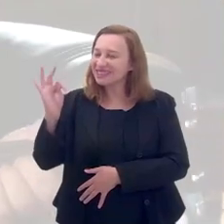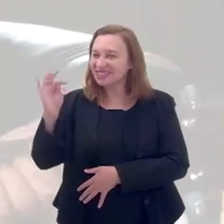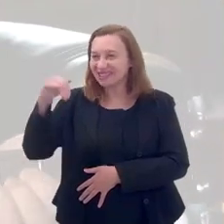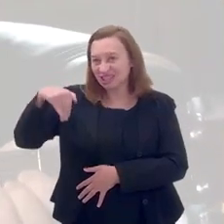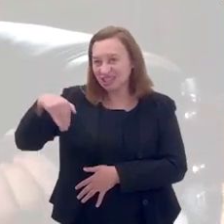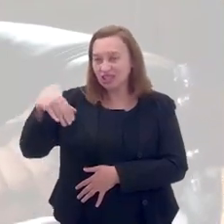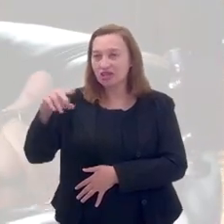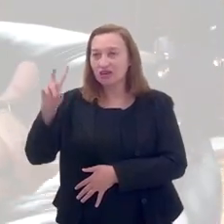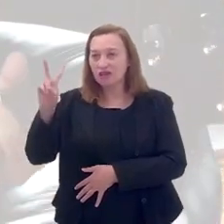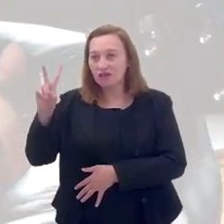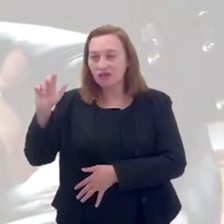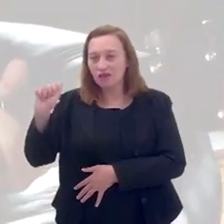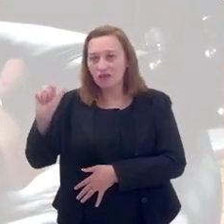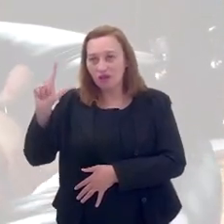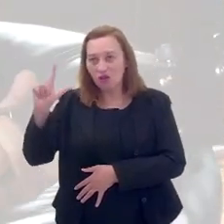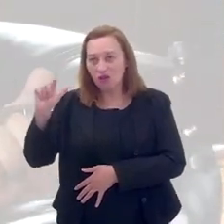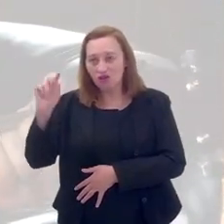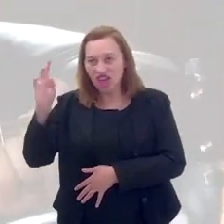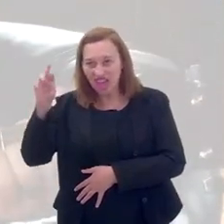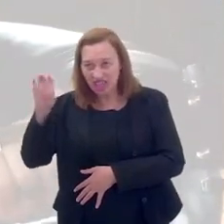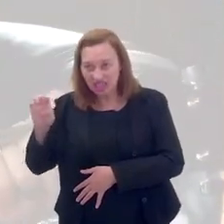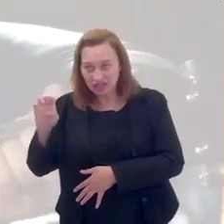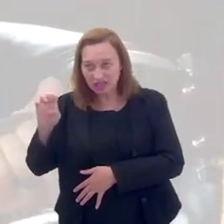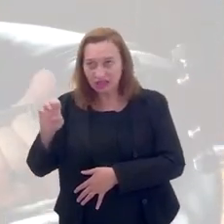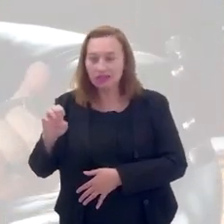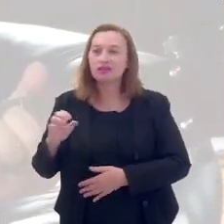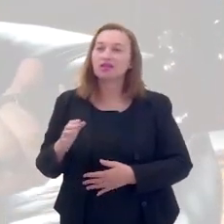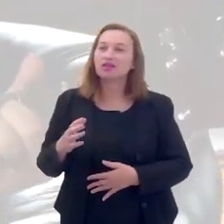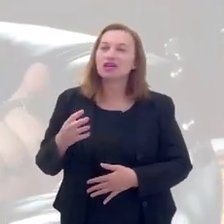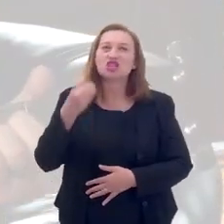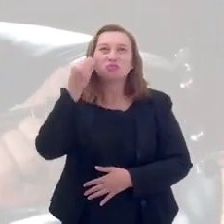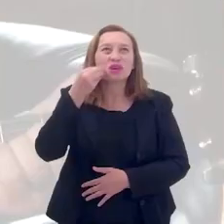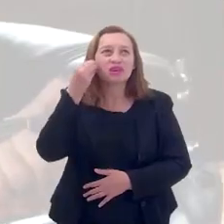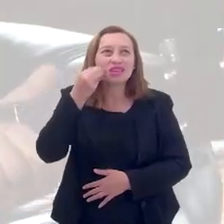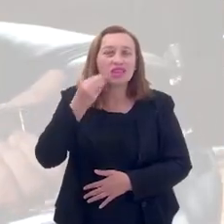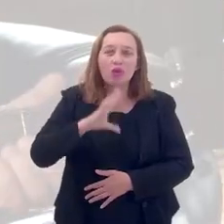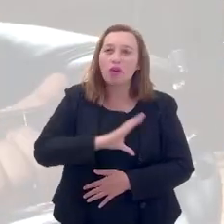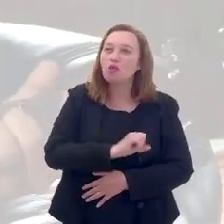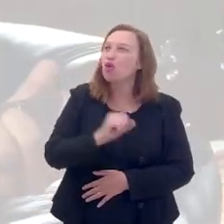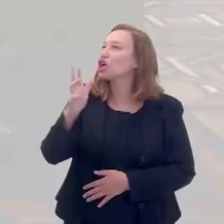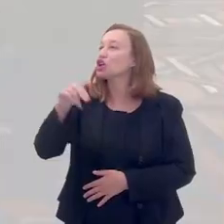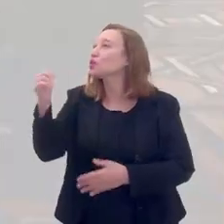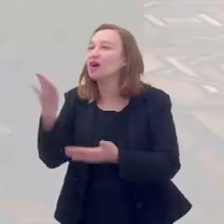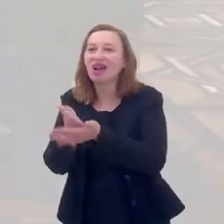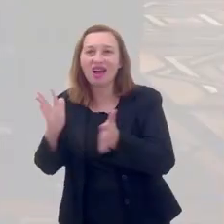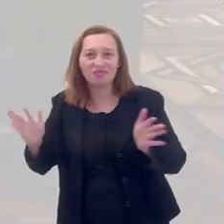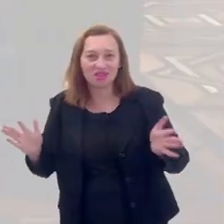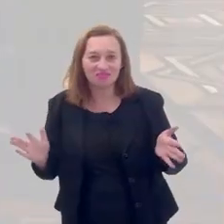refrão dela é muito bonito porque nos ajuda a experimentar um amor que nunca passa que diz assim